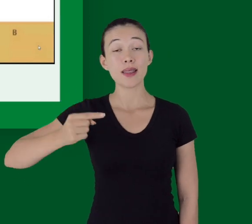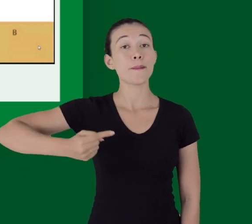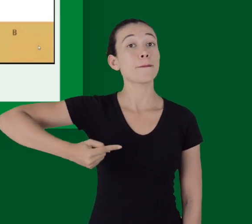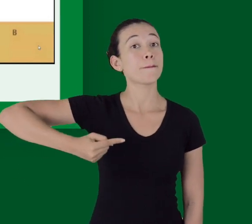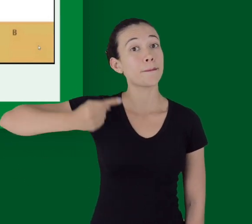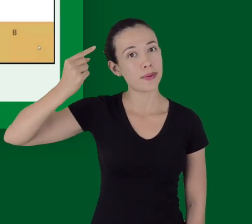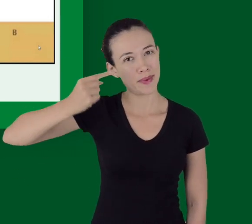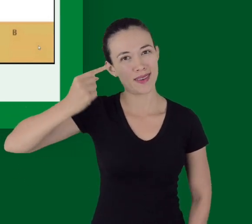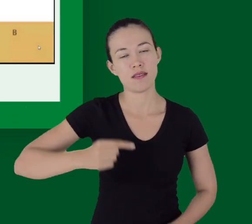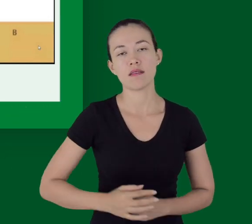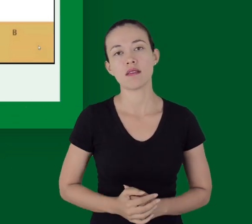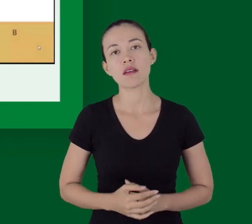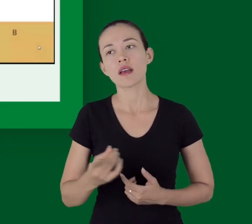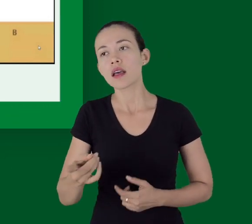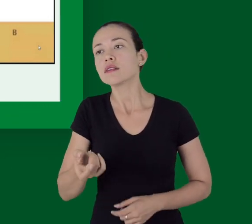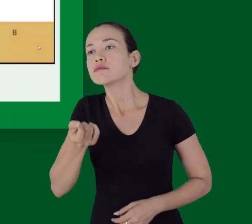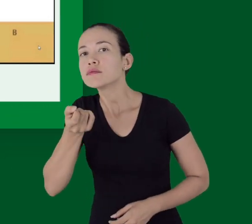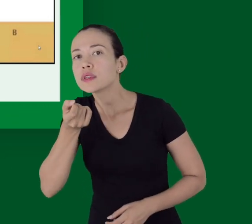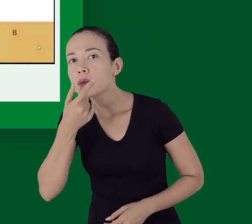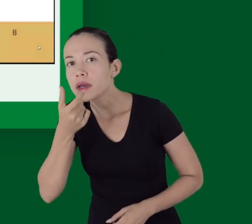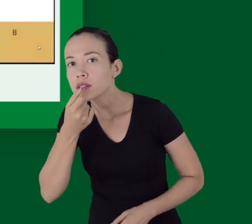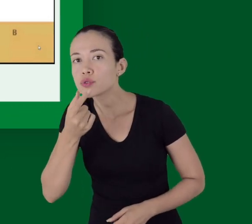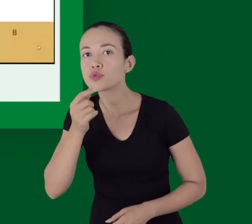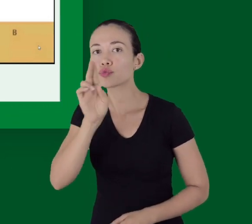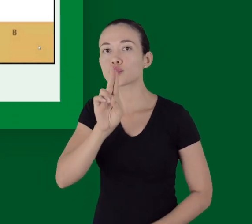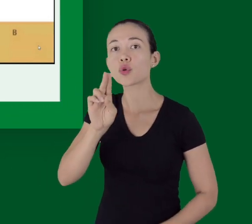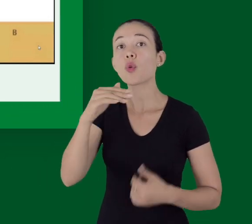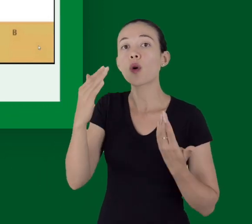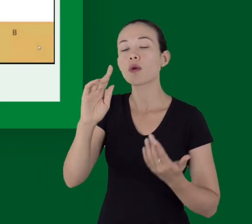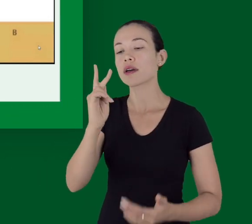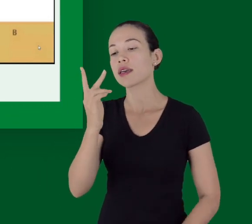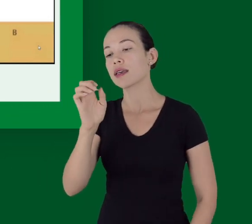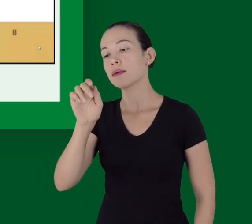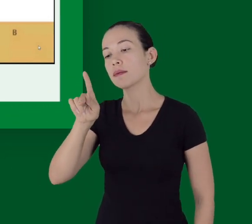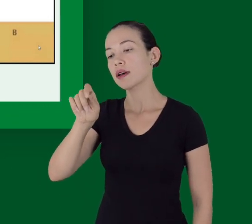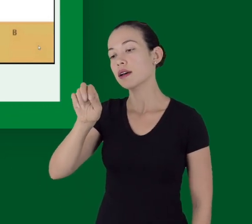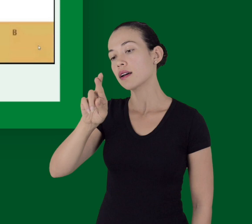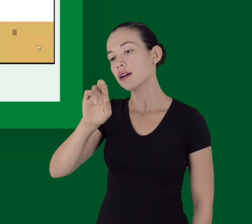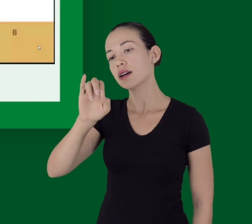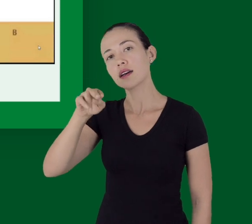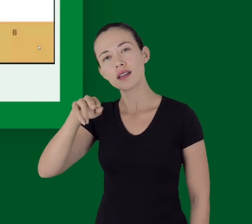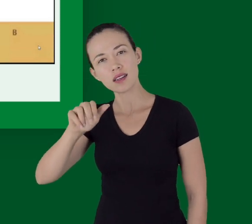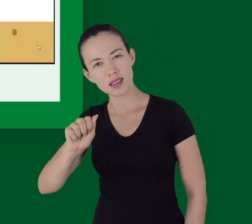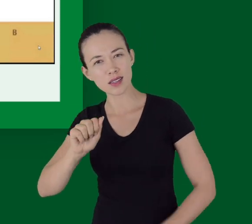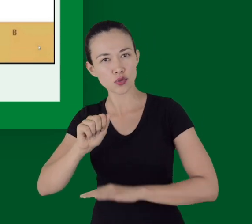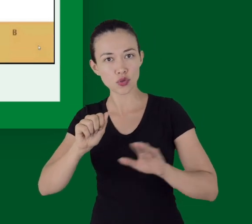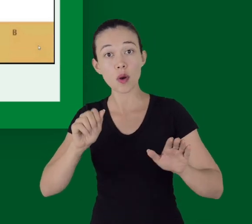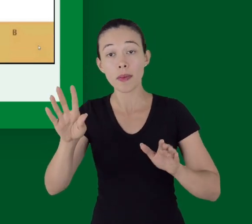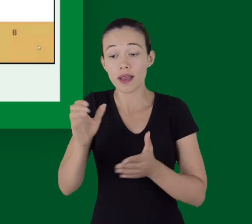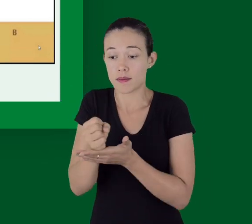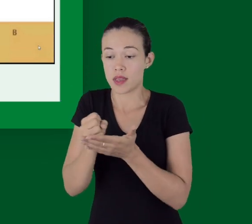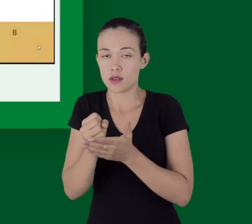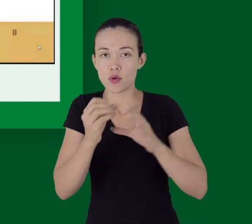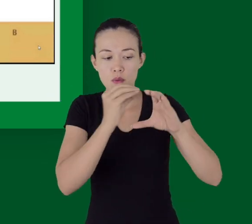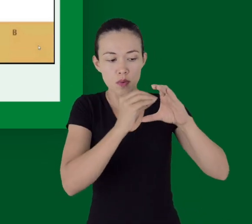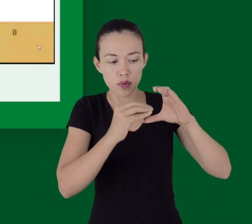ali, e heparina e tudo, e não trombolizou. Ele vai para a angioplastia primária, certo?